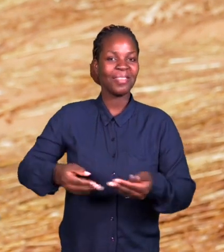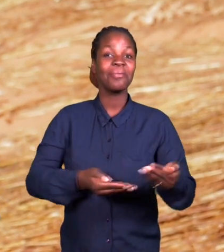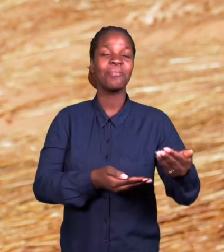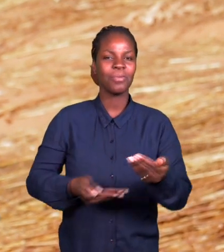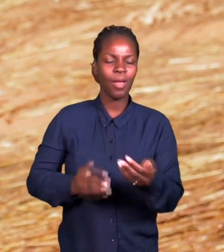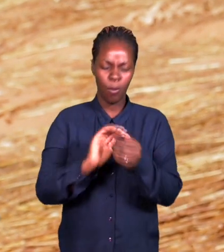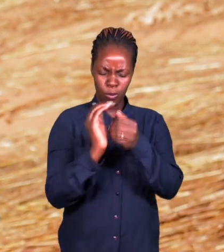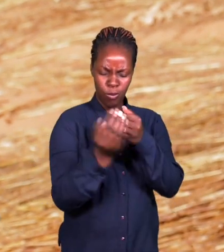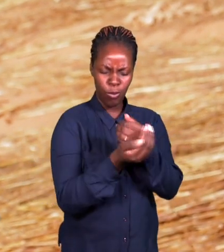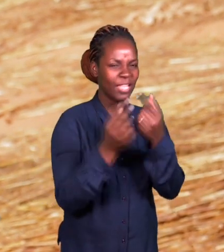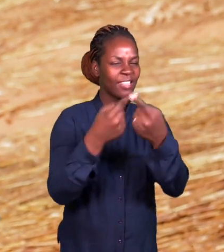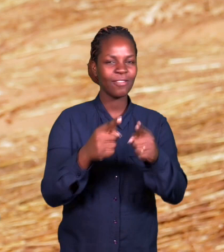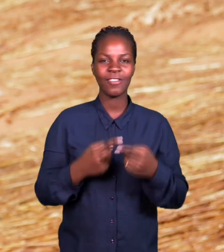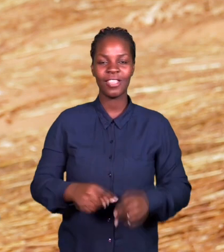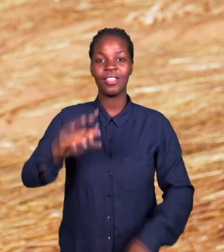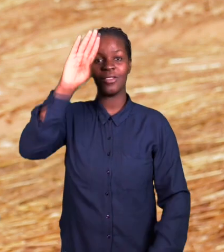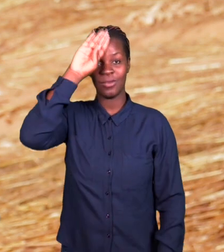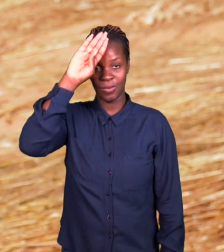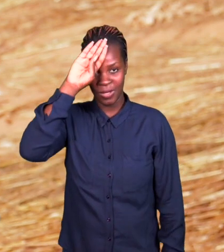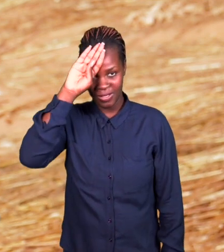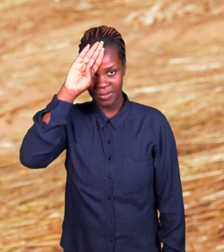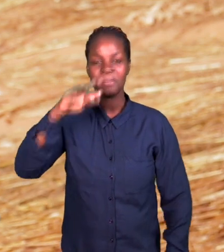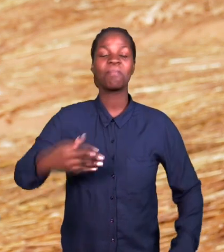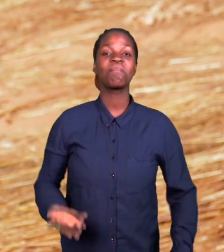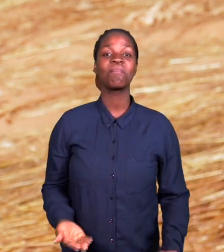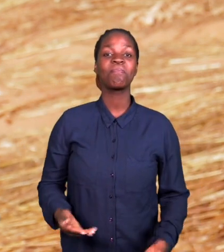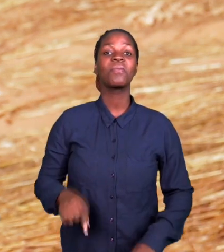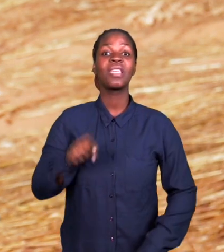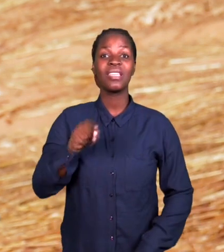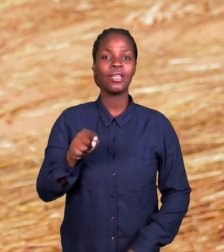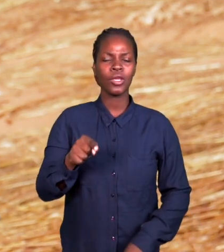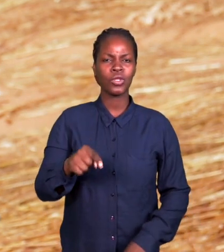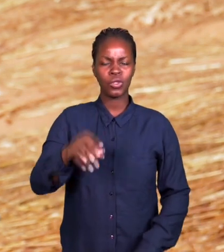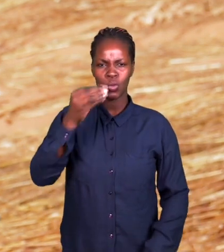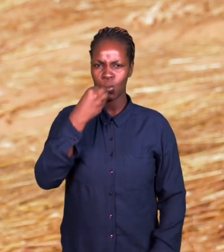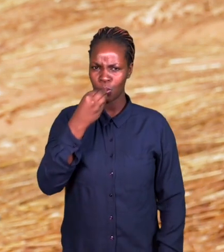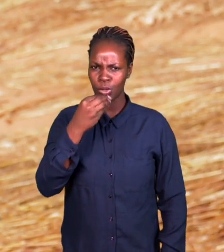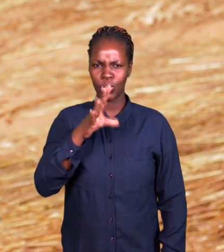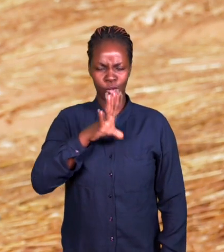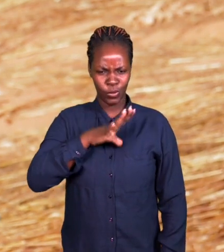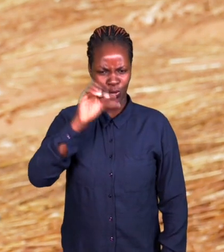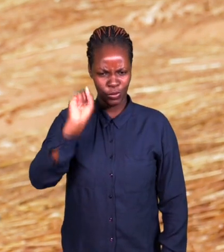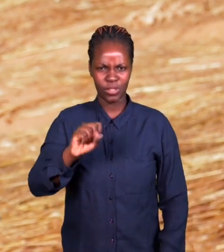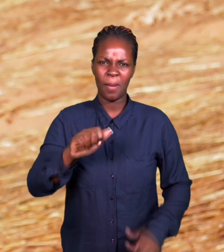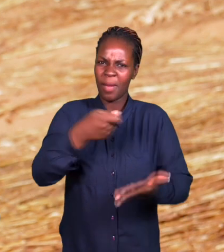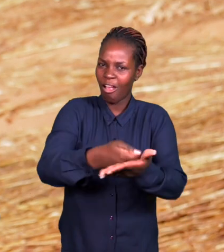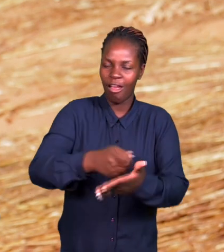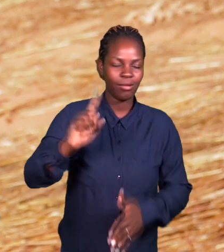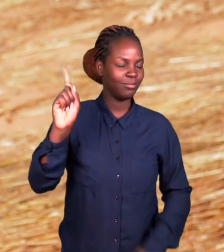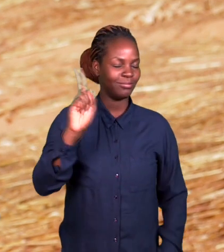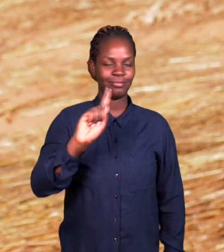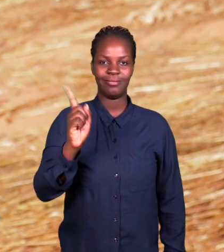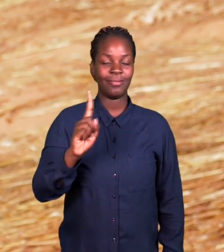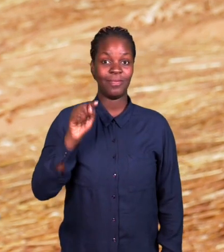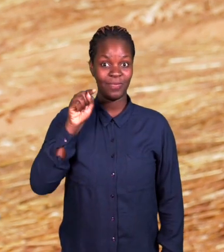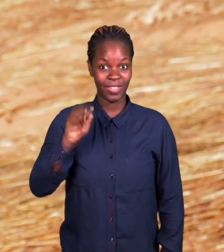doenças, incluindo a desnutrição crônica. E não se trata de uma fórmula mágica ou de um medicamento caro. Pois